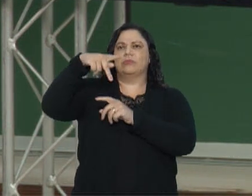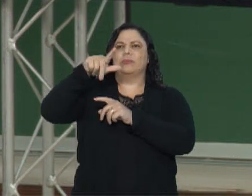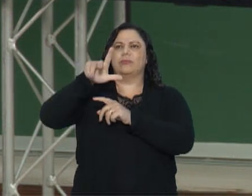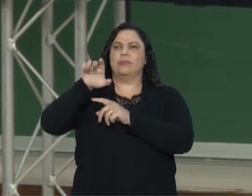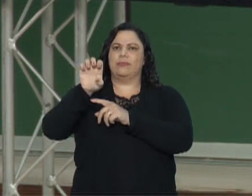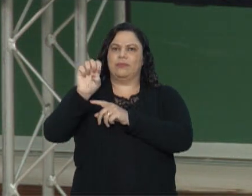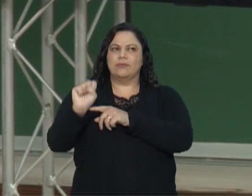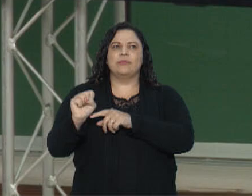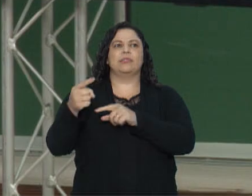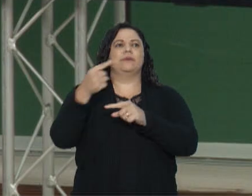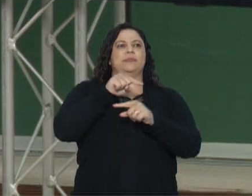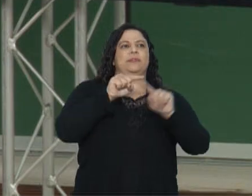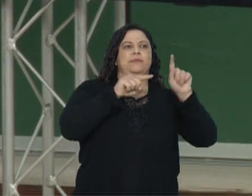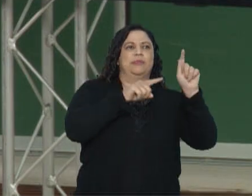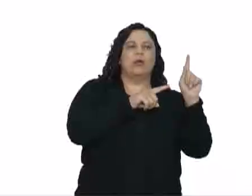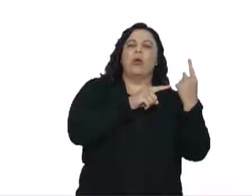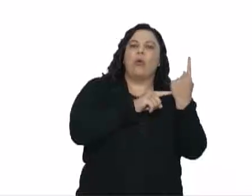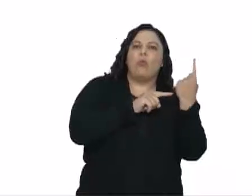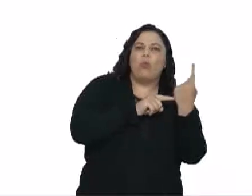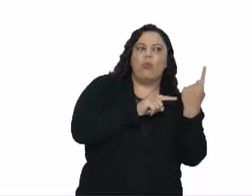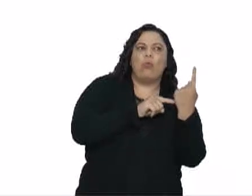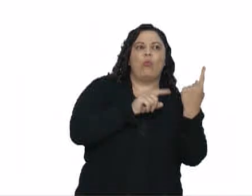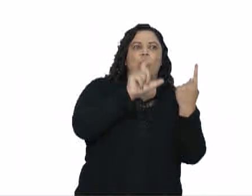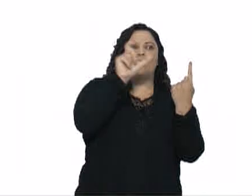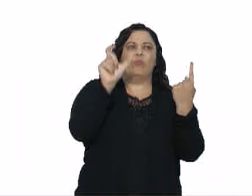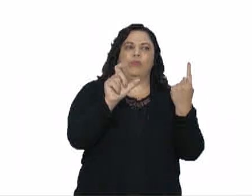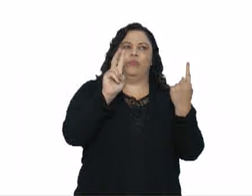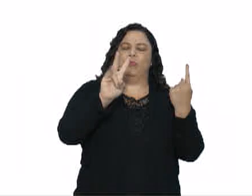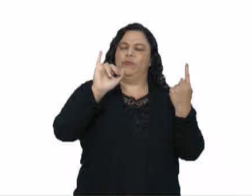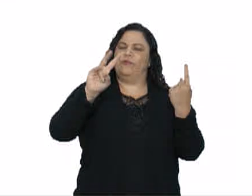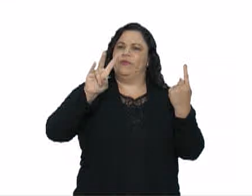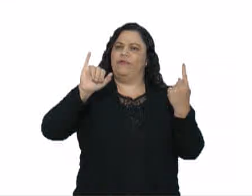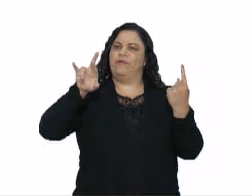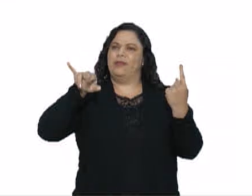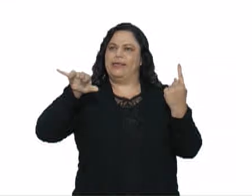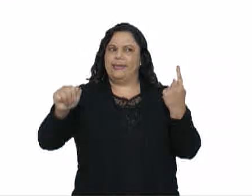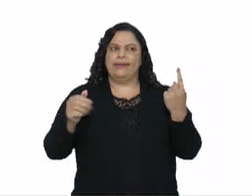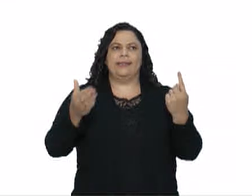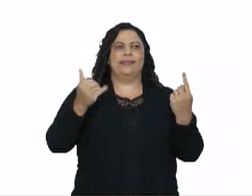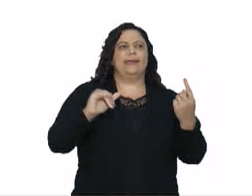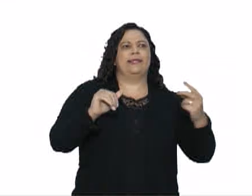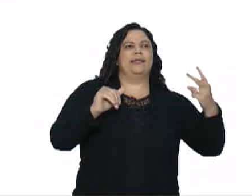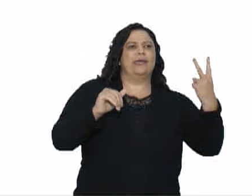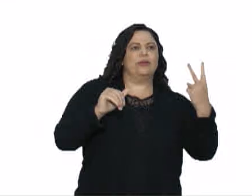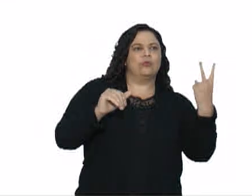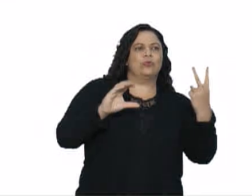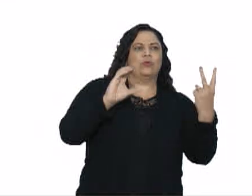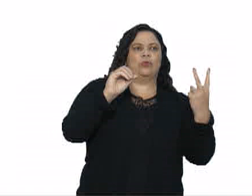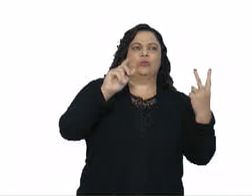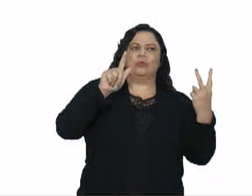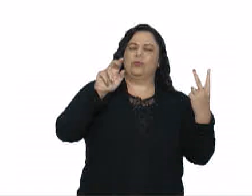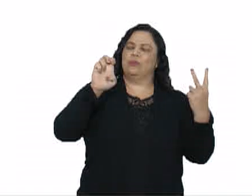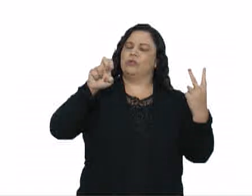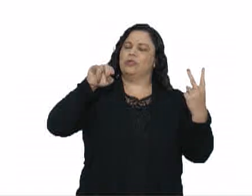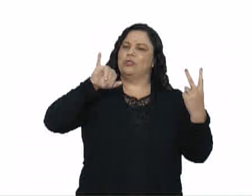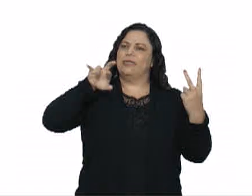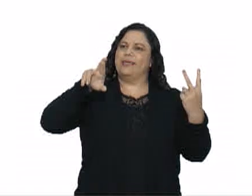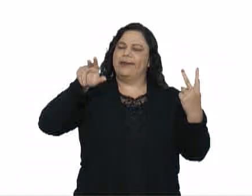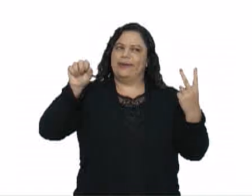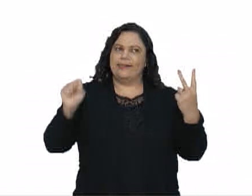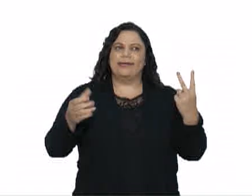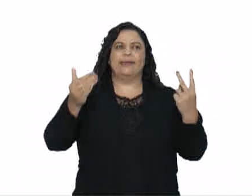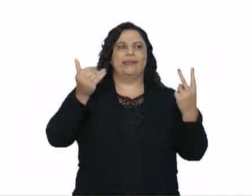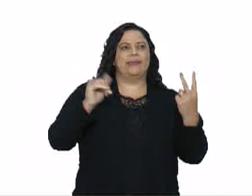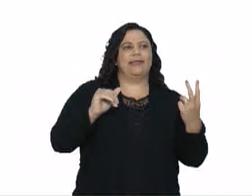2, tú cogerías. Frase 3, él comería. Frase 4, nosotras